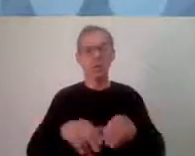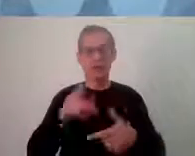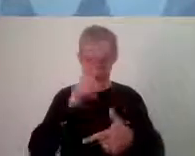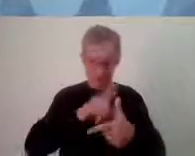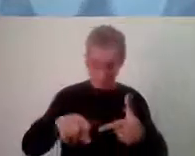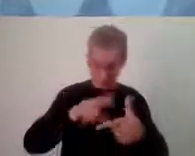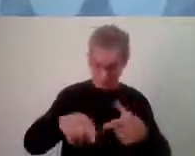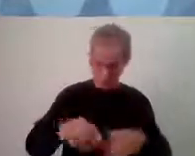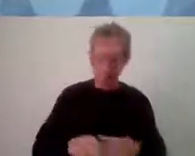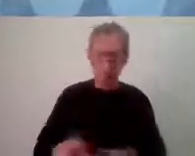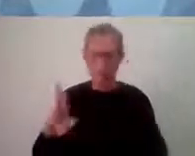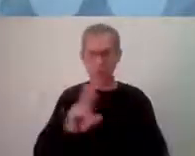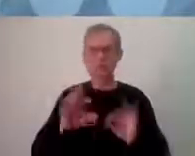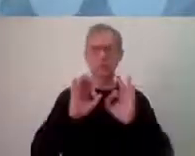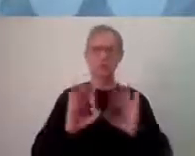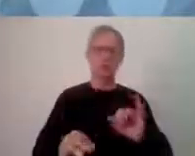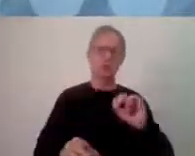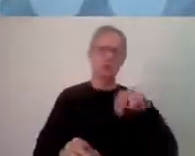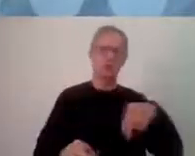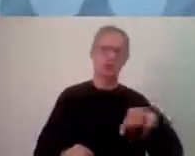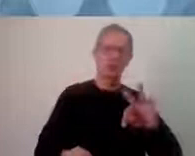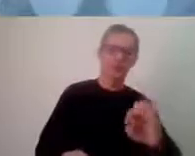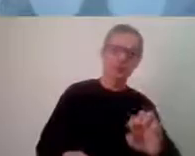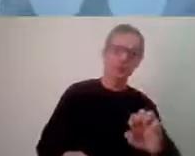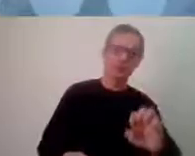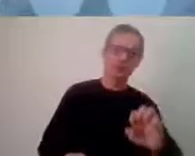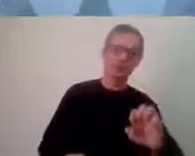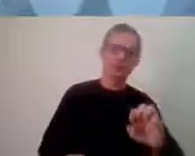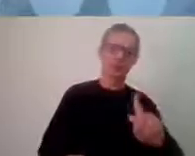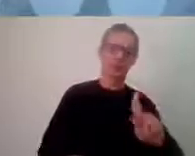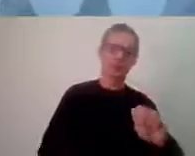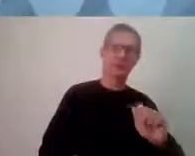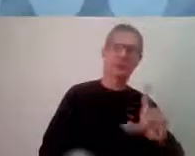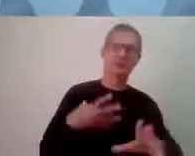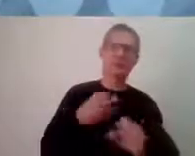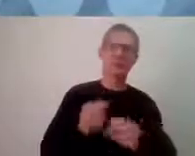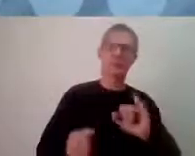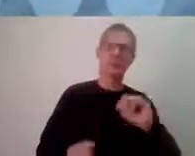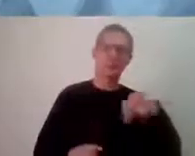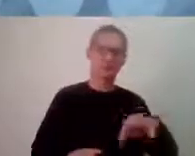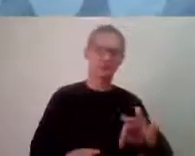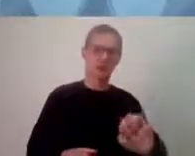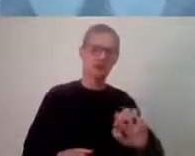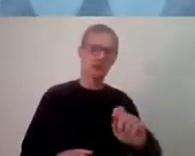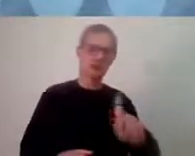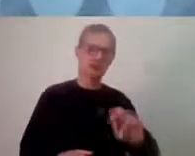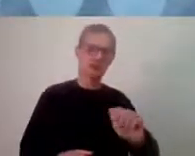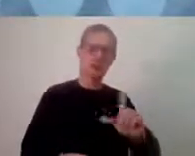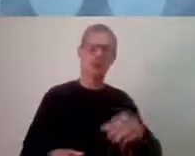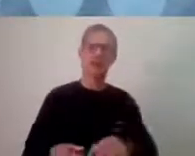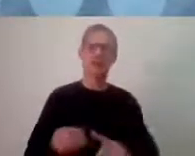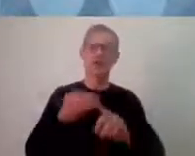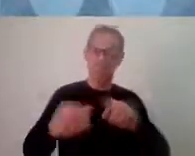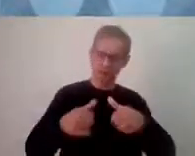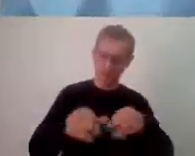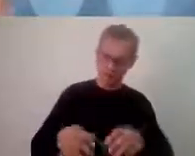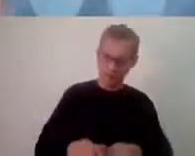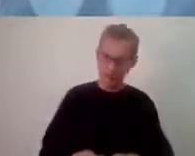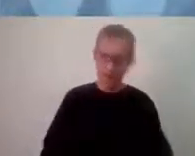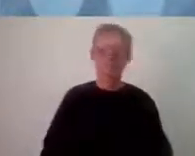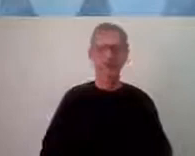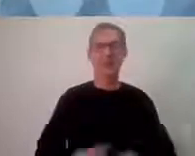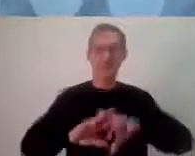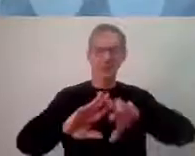problema, cabe o uso das integrais. Então, nós vamos calcular a integral definida dessa diferença, porque eu quero